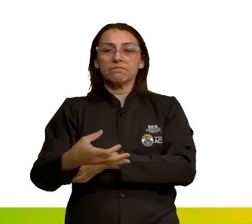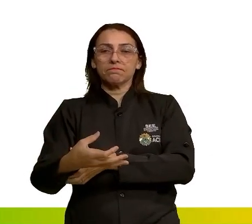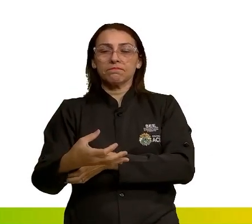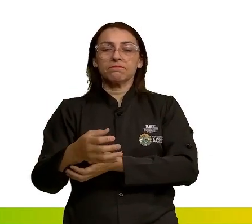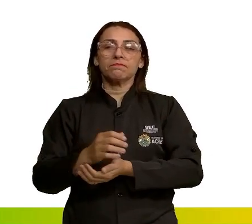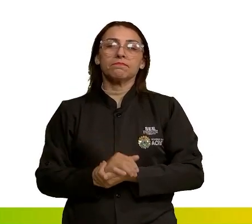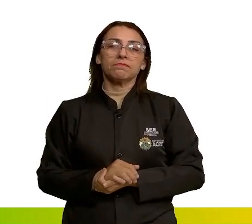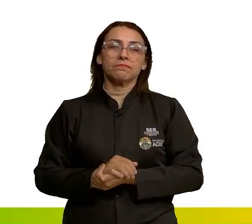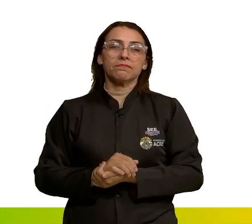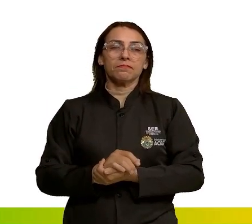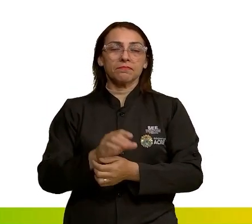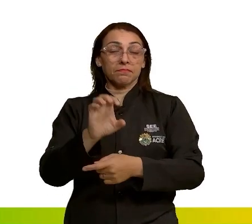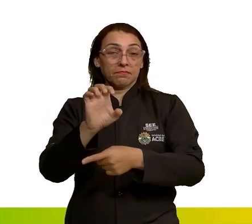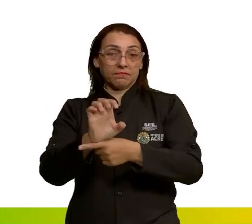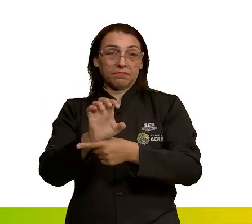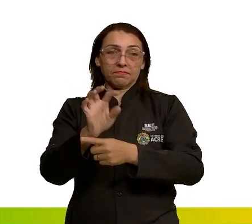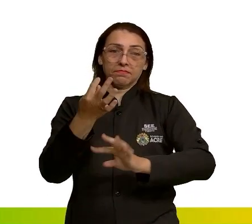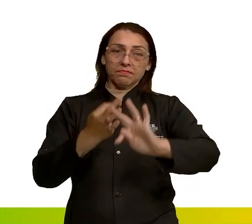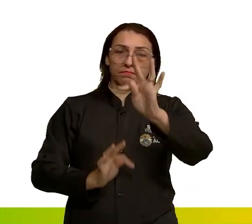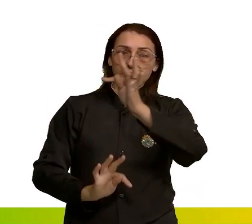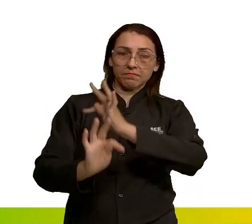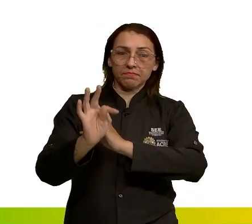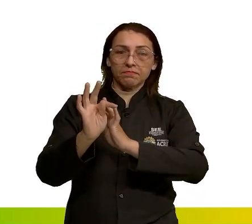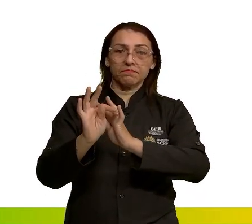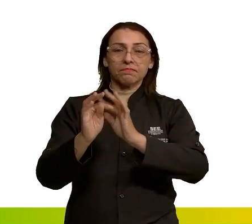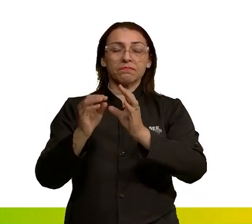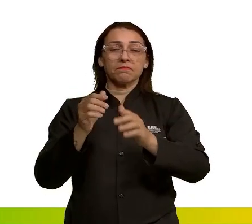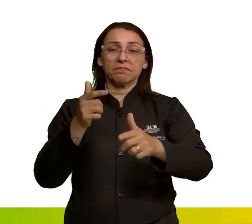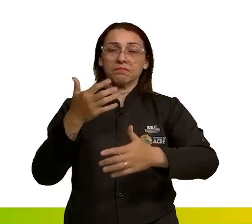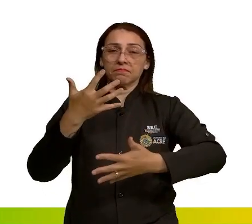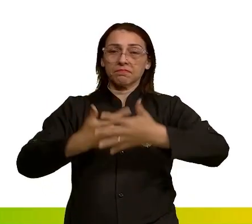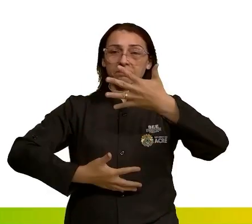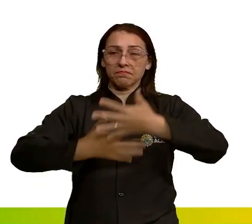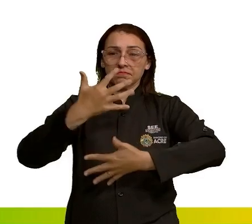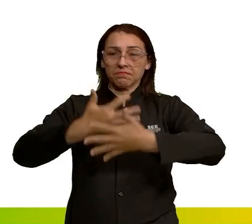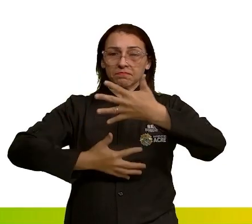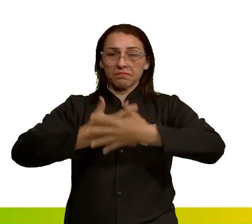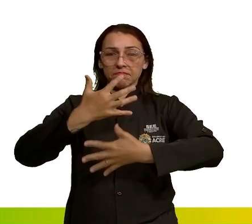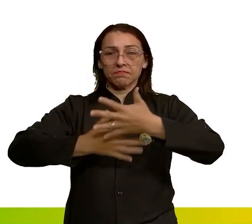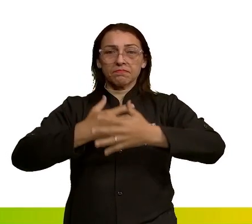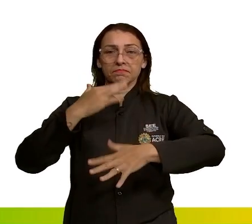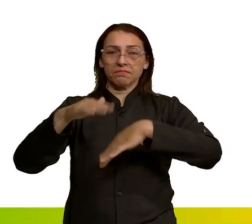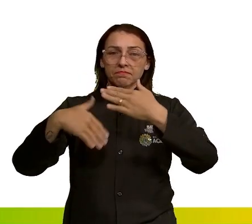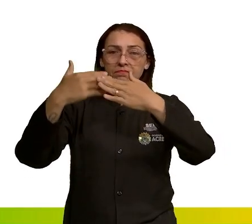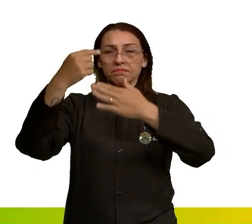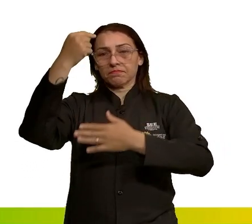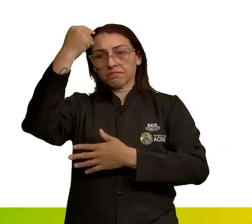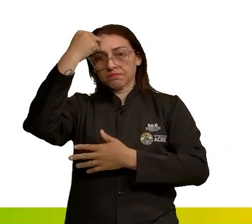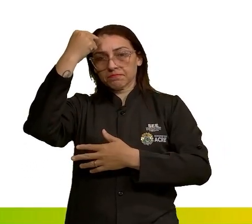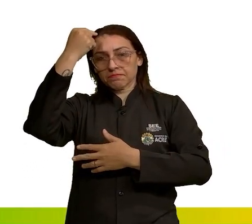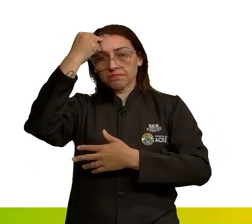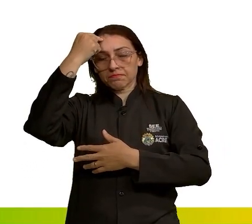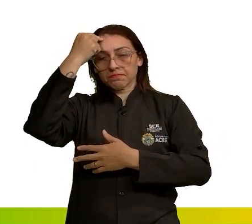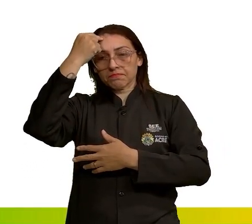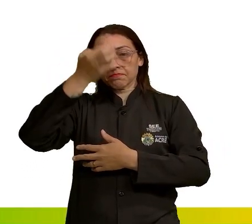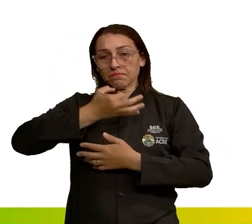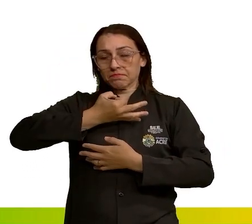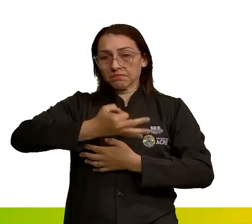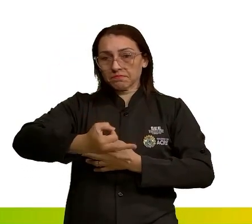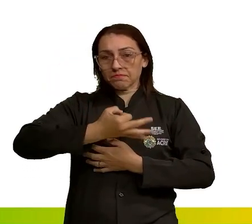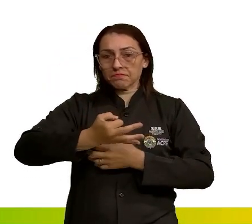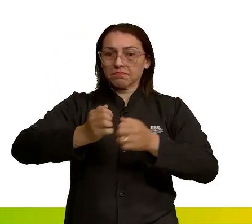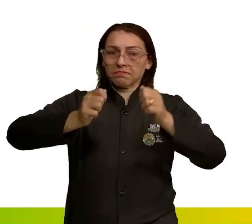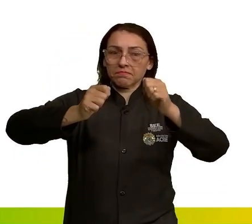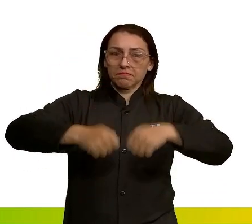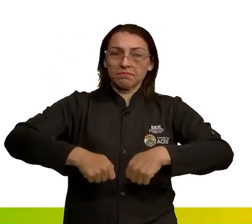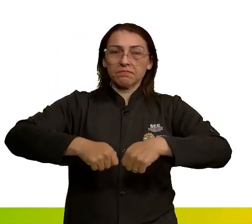Enfim. Letra E. A tecnologia impede o desenvolvimento do pensamento crítico